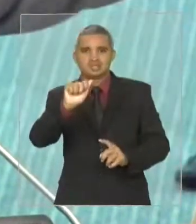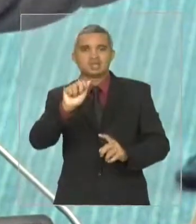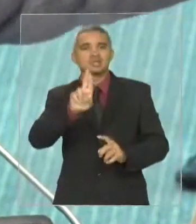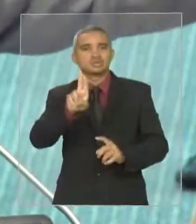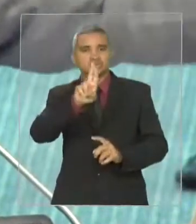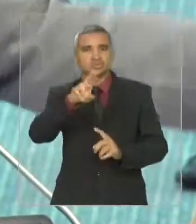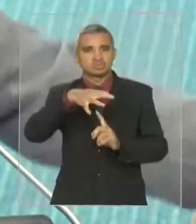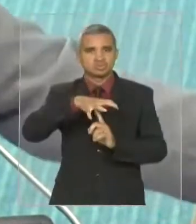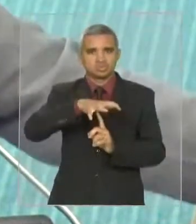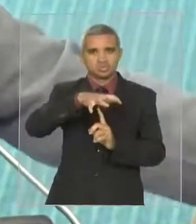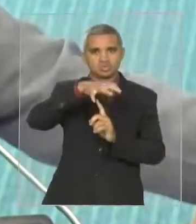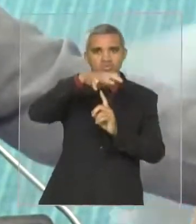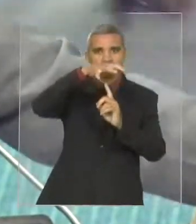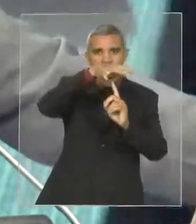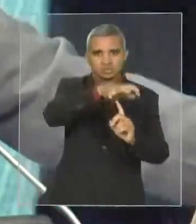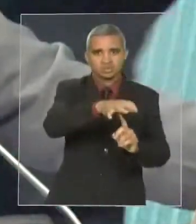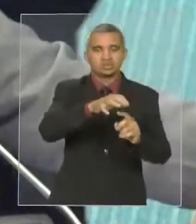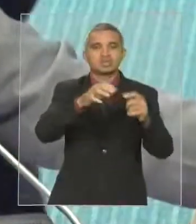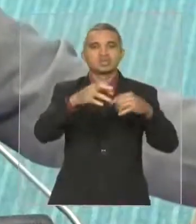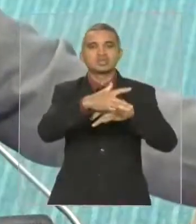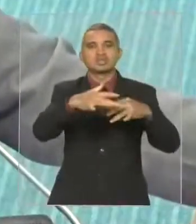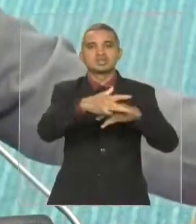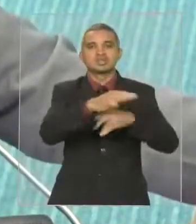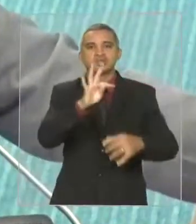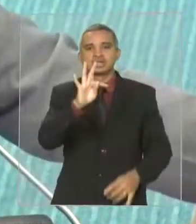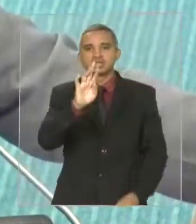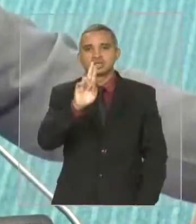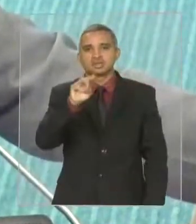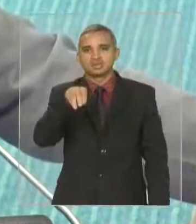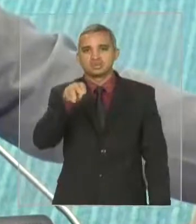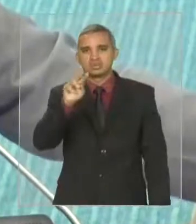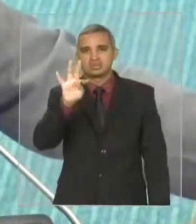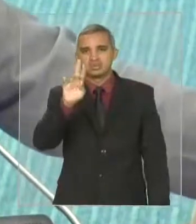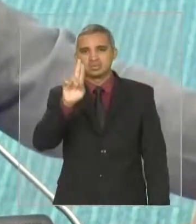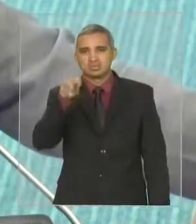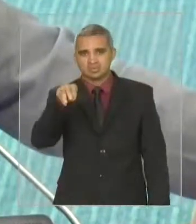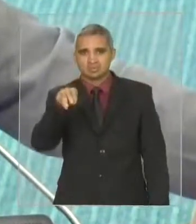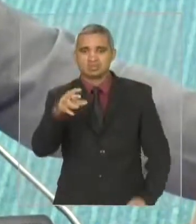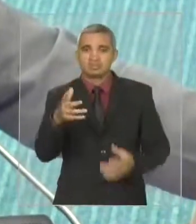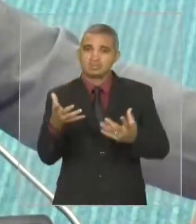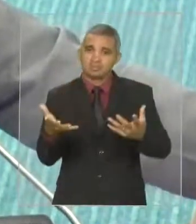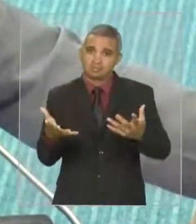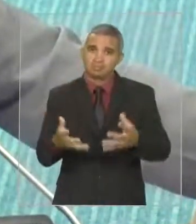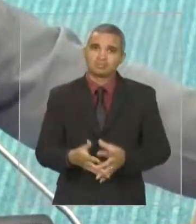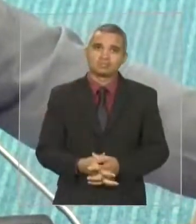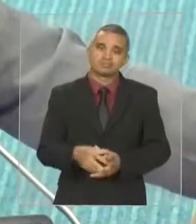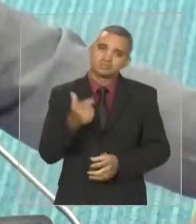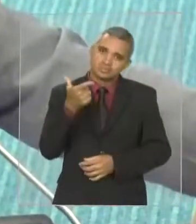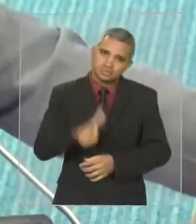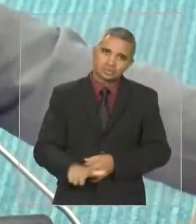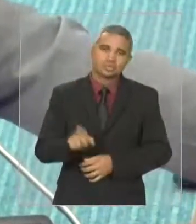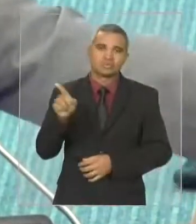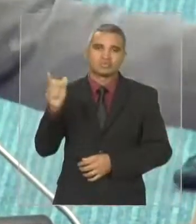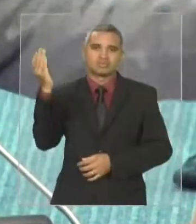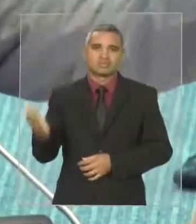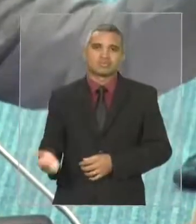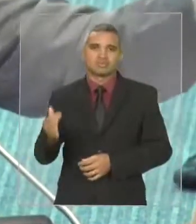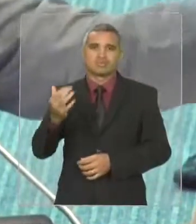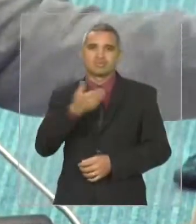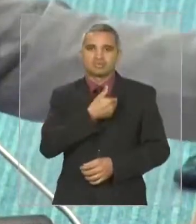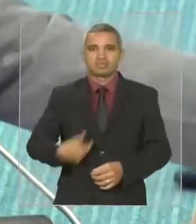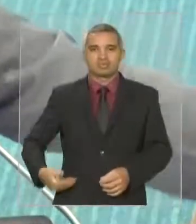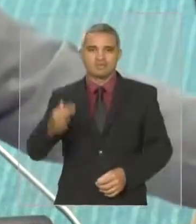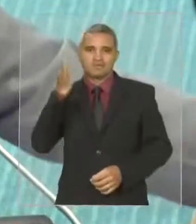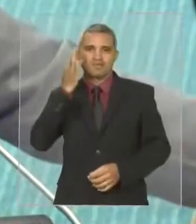estar servindo para combate do crime organizado no estado do Maranhão. Mais uma vez, a incoerência do governador. Quero